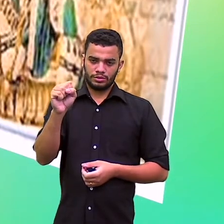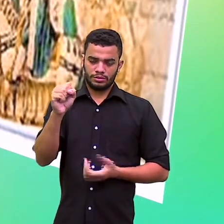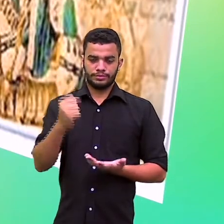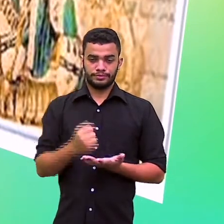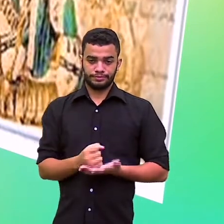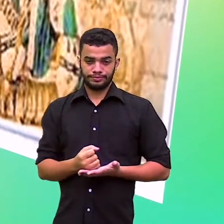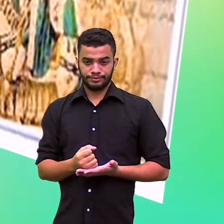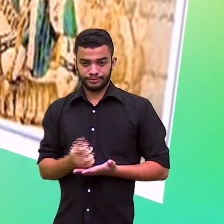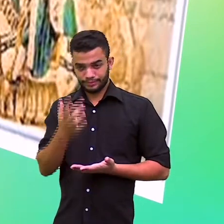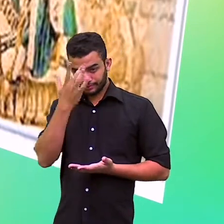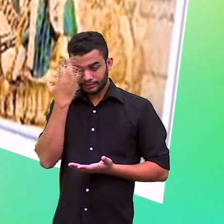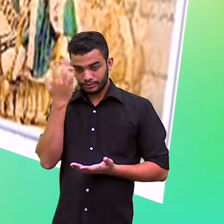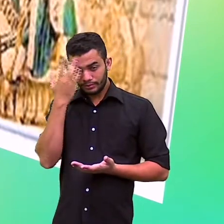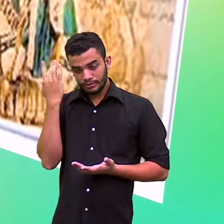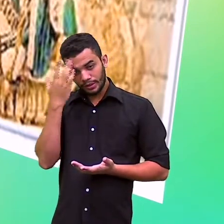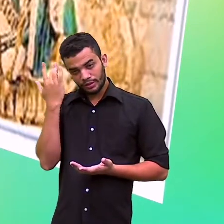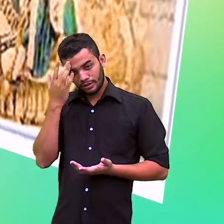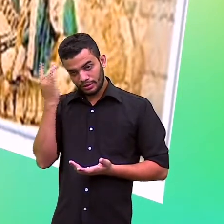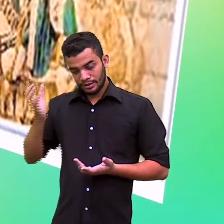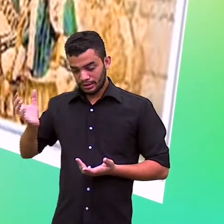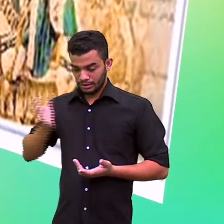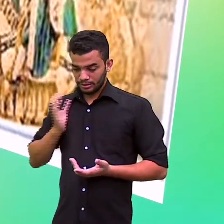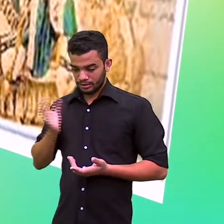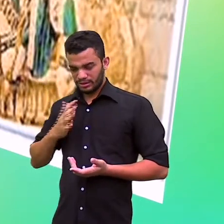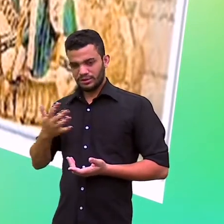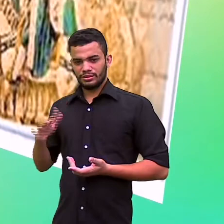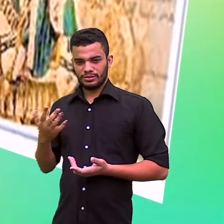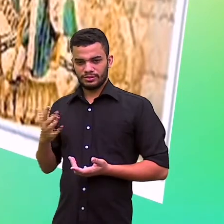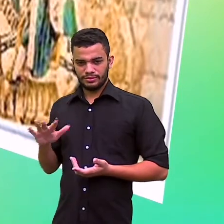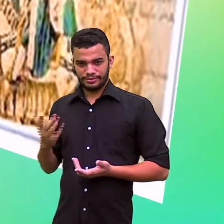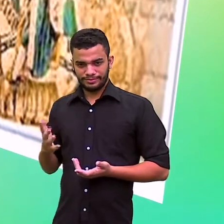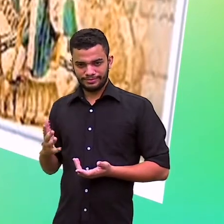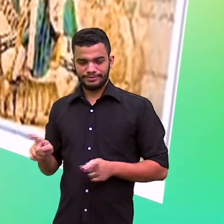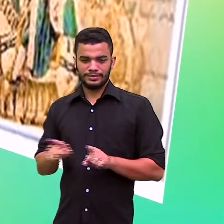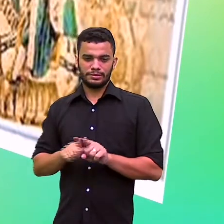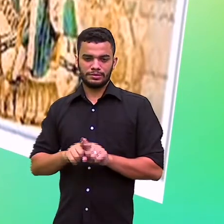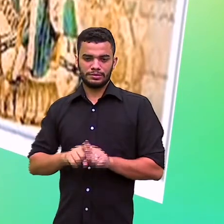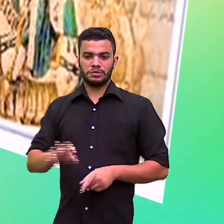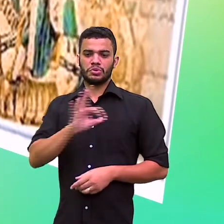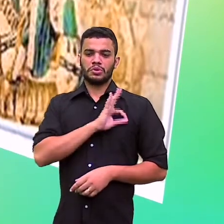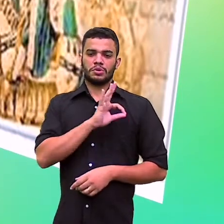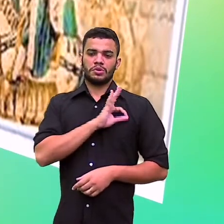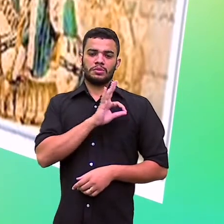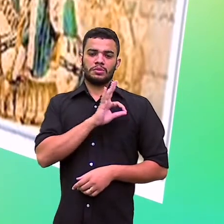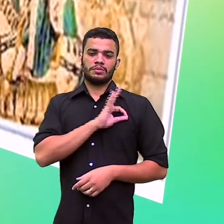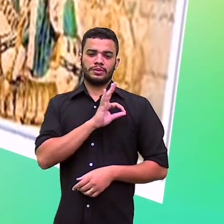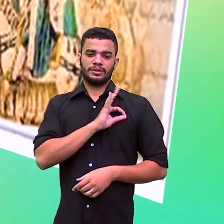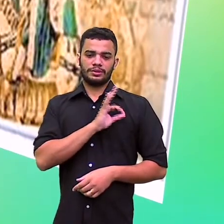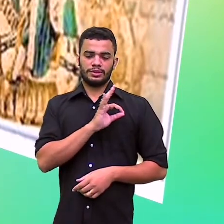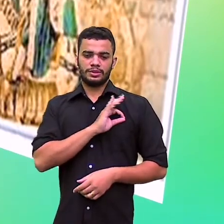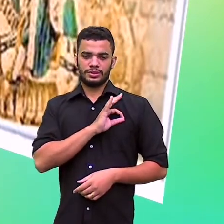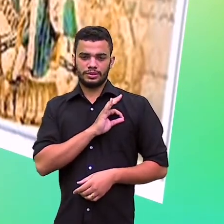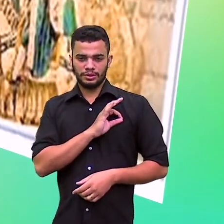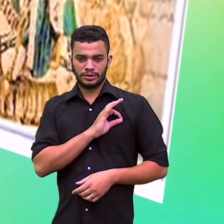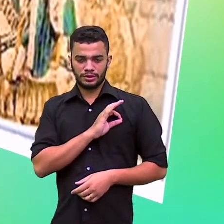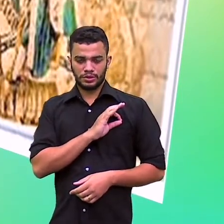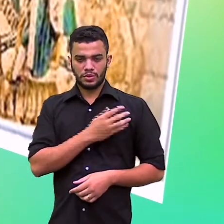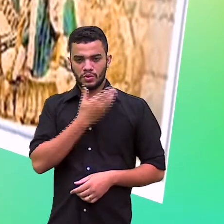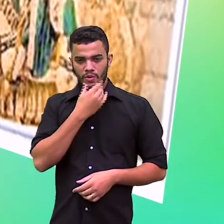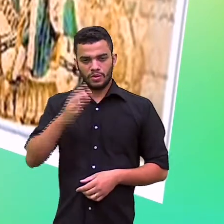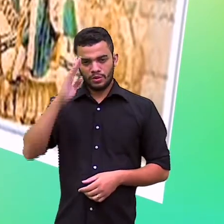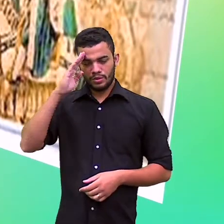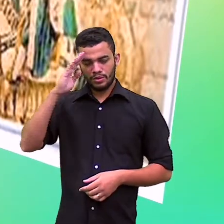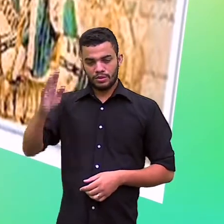militares. Principais líderes: Francisco Sabino. As causas foram os